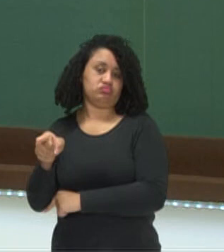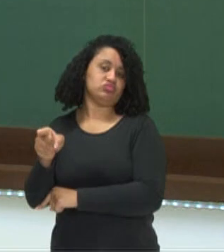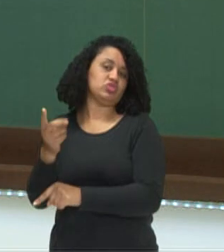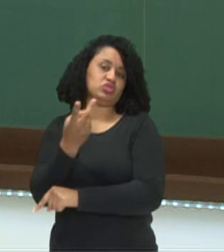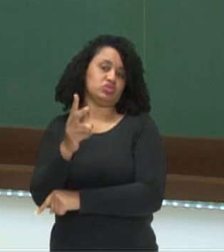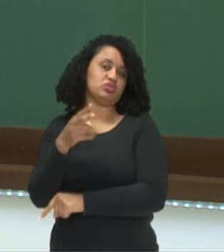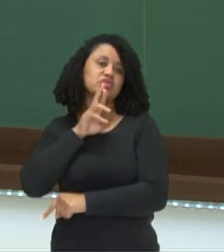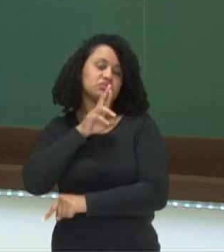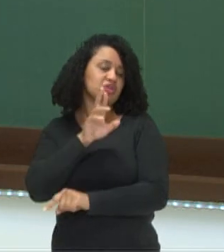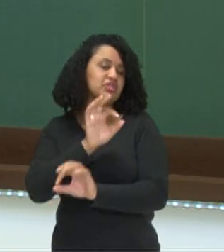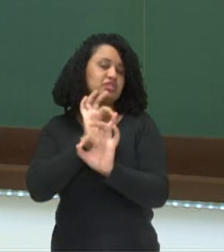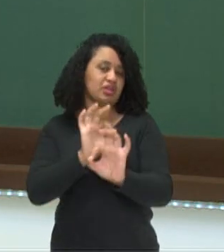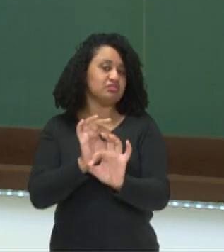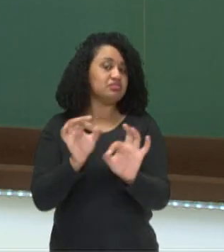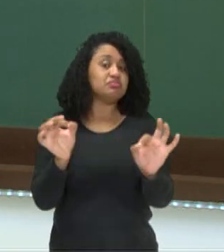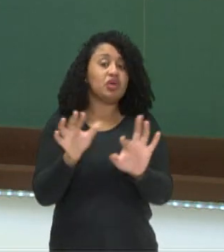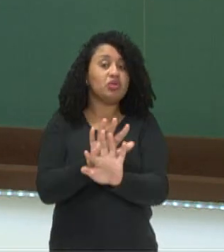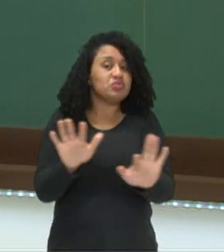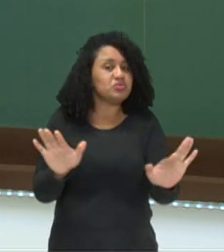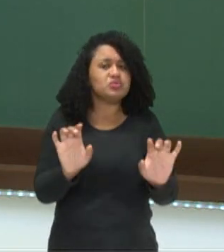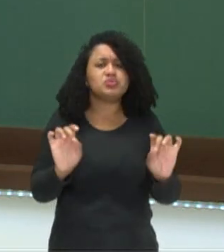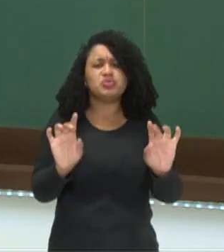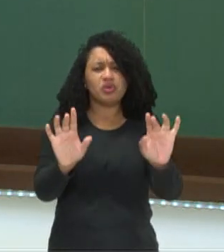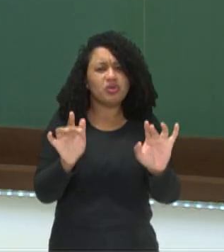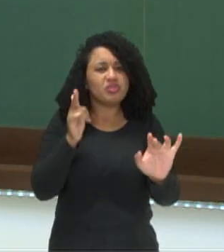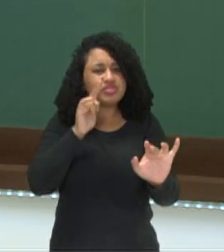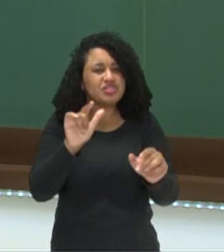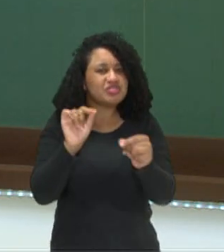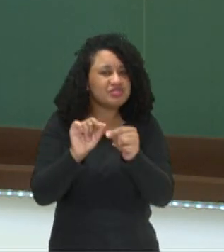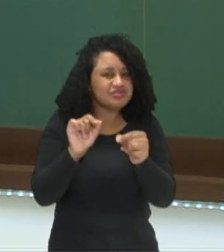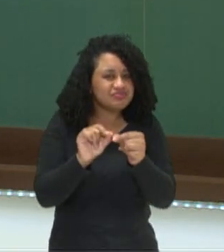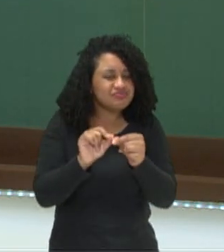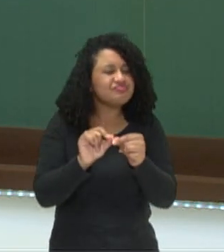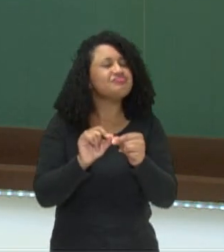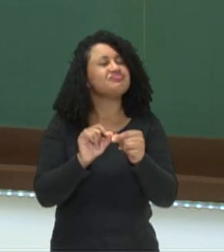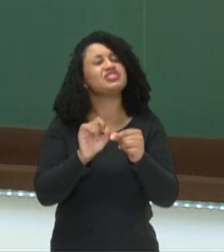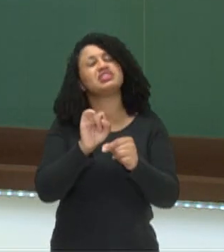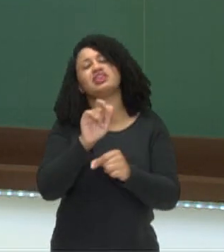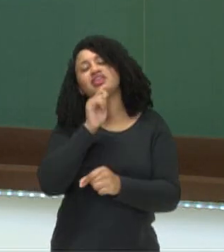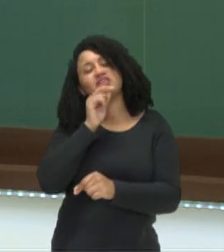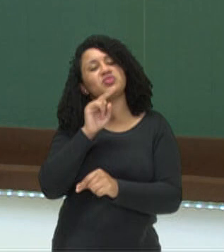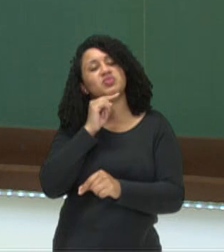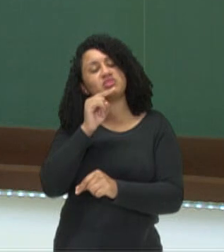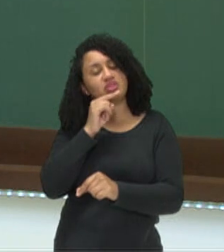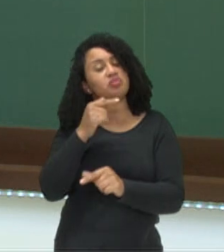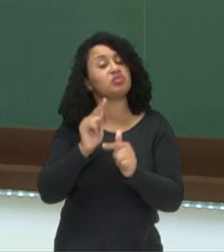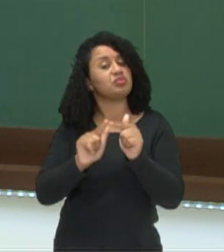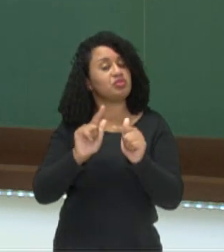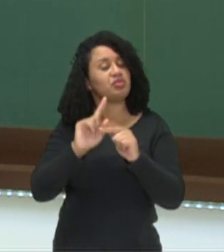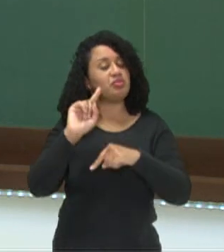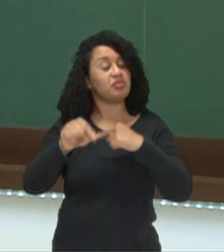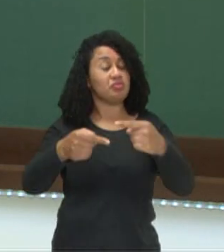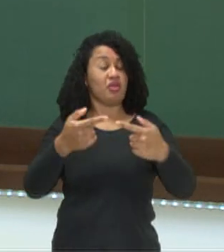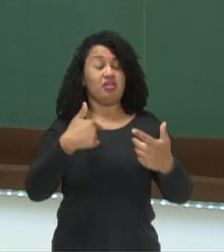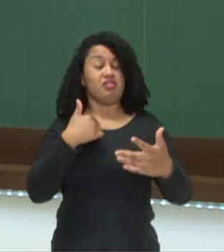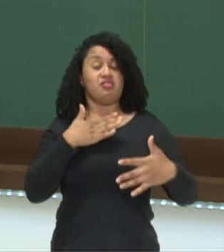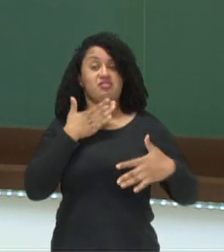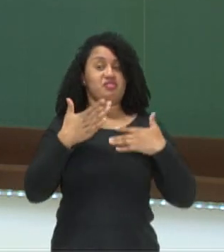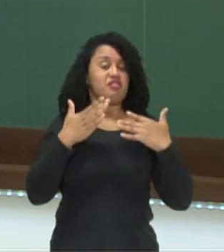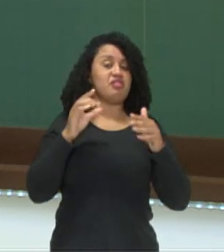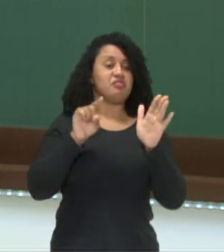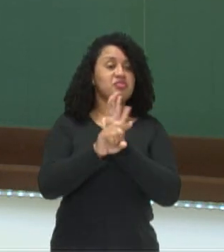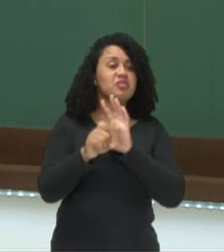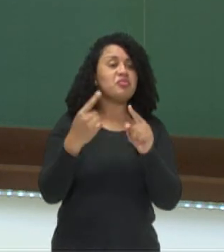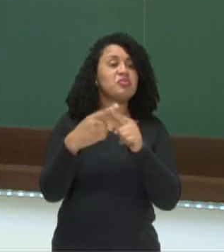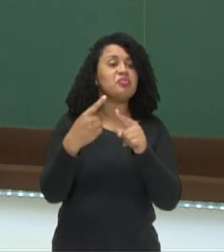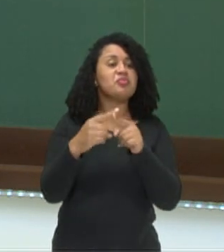E acabou, só isso, ok? Conseguiu fazer? Se não conseguiu, não tem problema, acho que você ficou assustado com a pergunta, porque